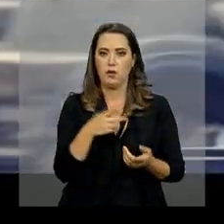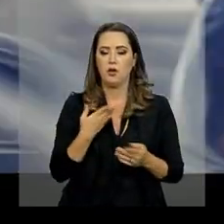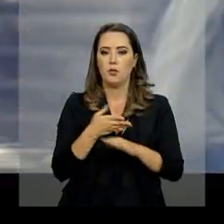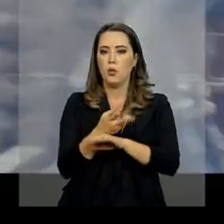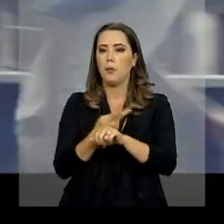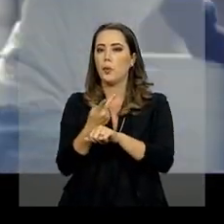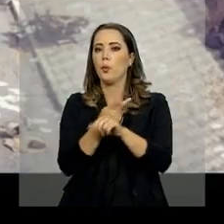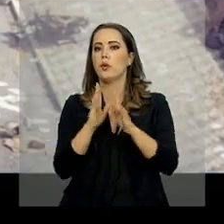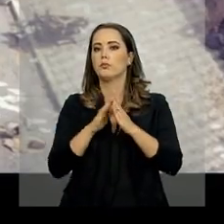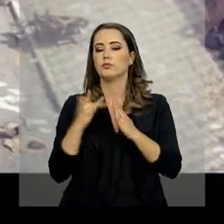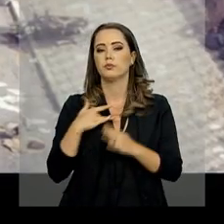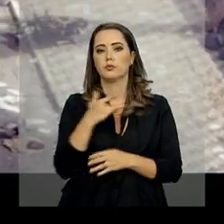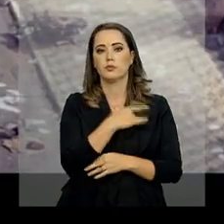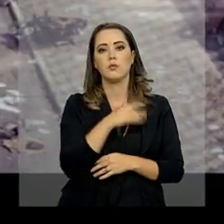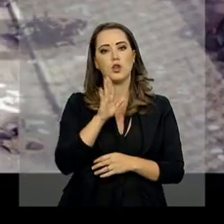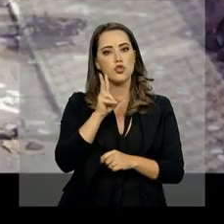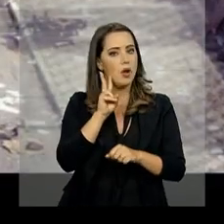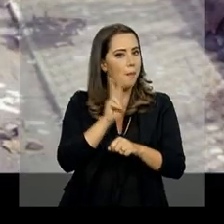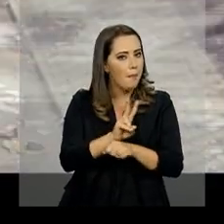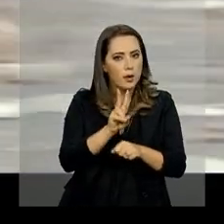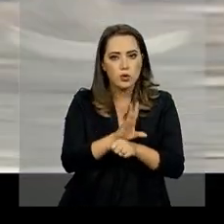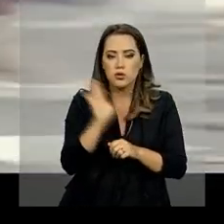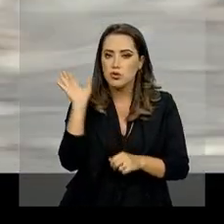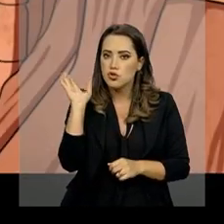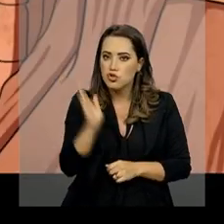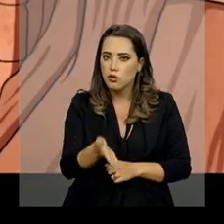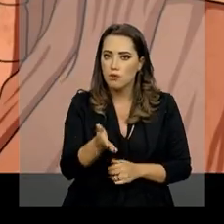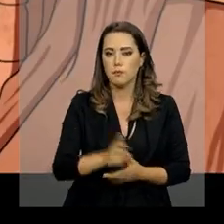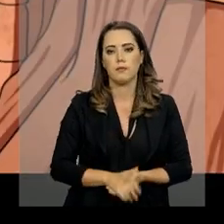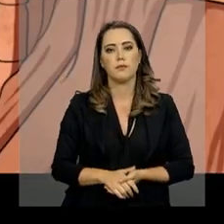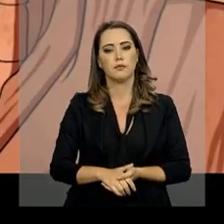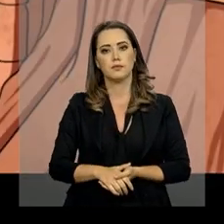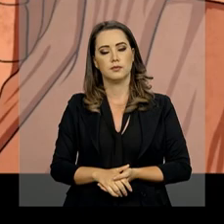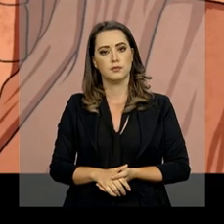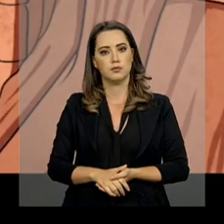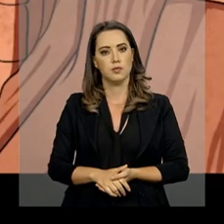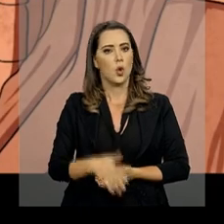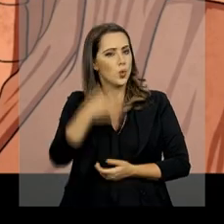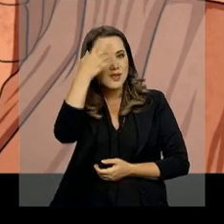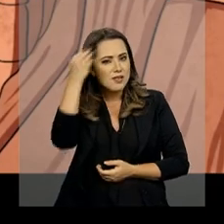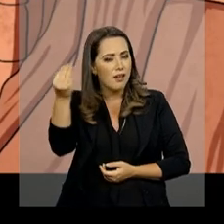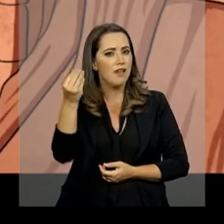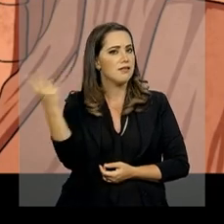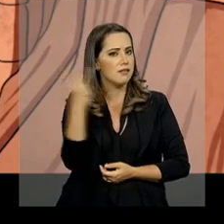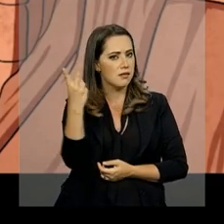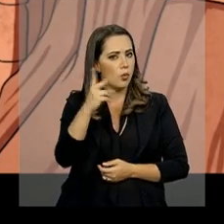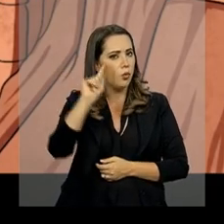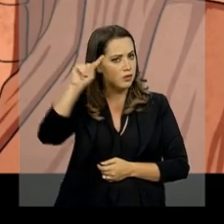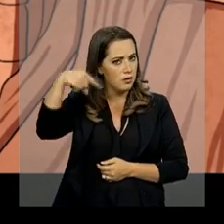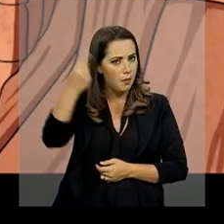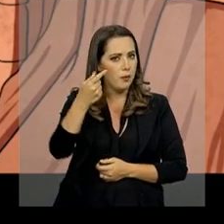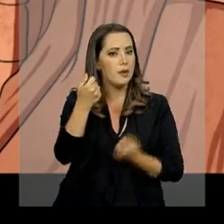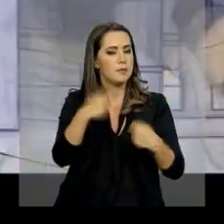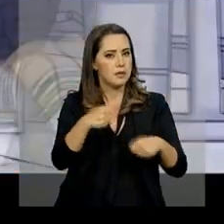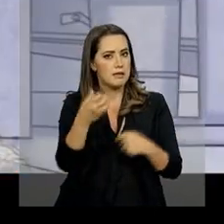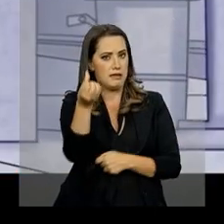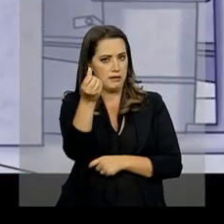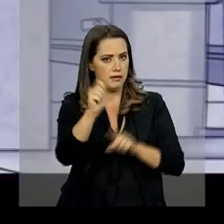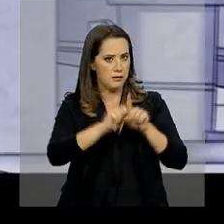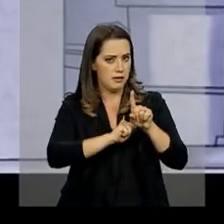passe uma unidade de saúde proteja se não se esqueça de tomar a segunda dose seis meses